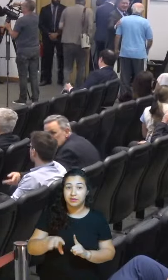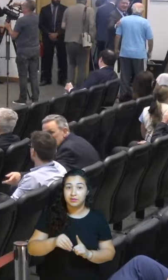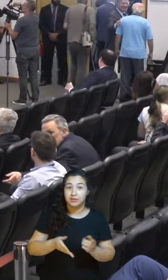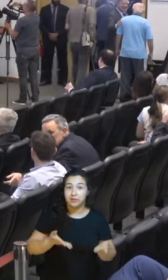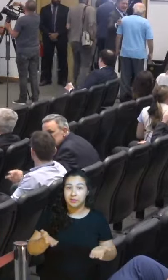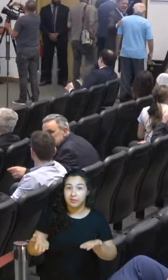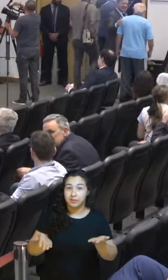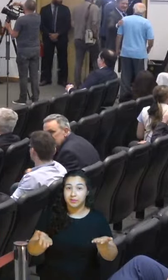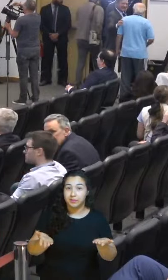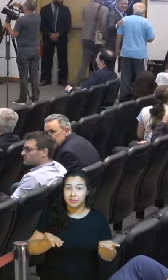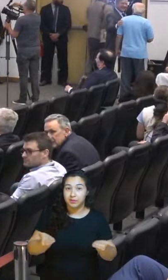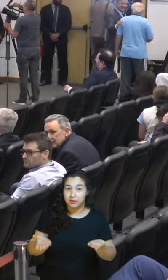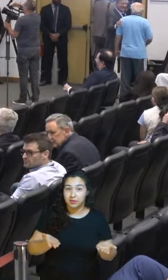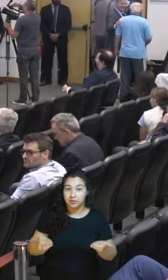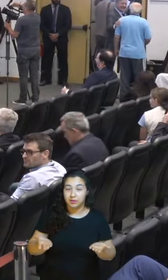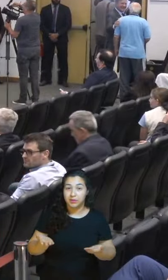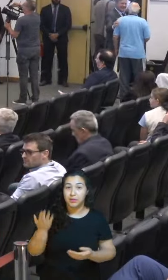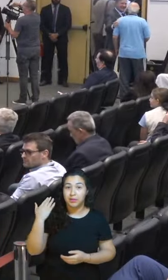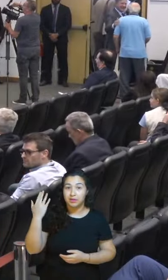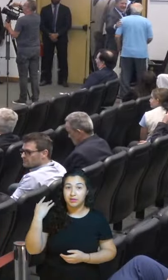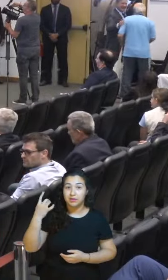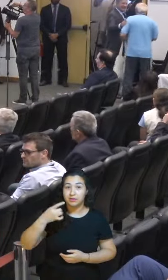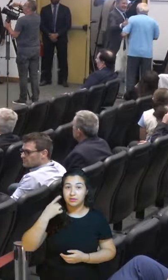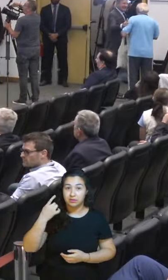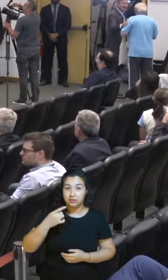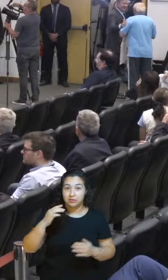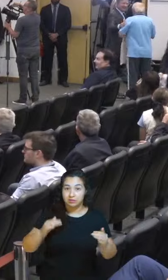mesa redonda o ex-desembargador RI